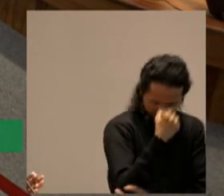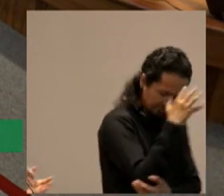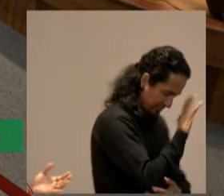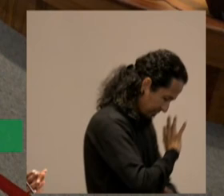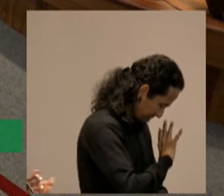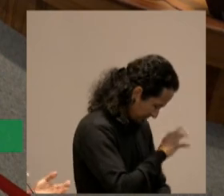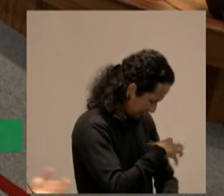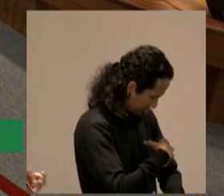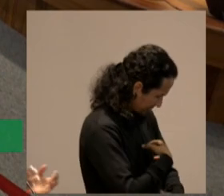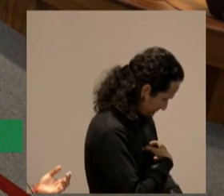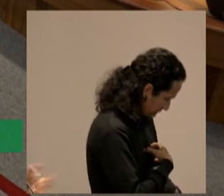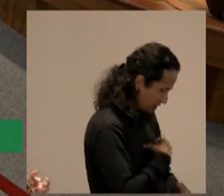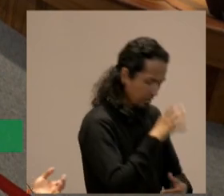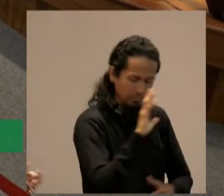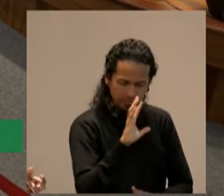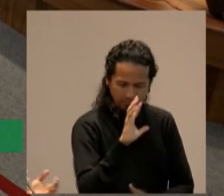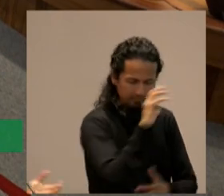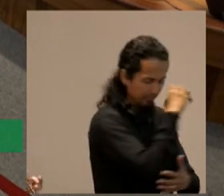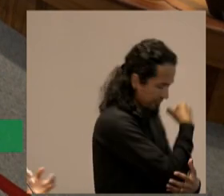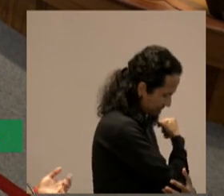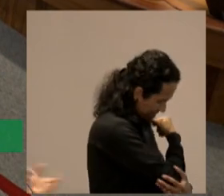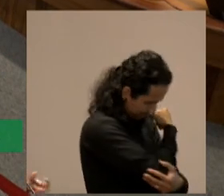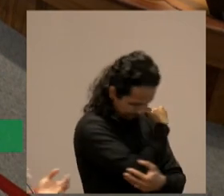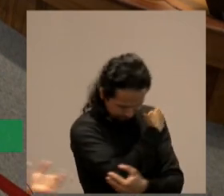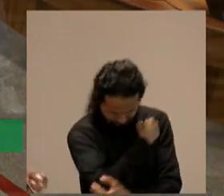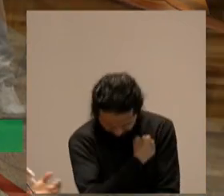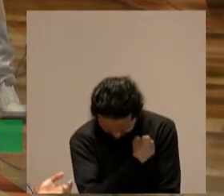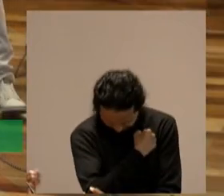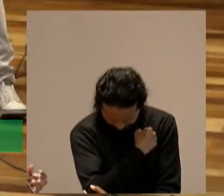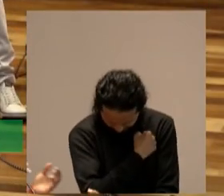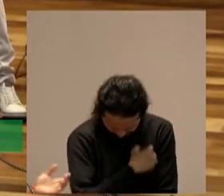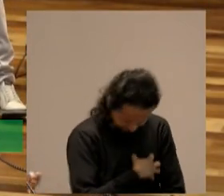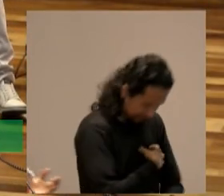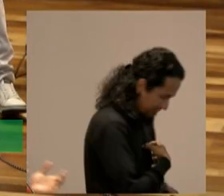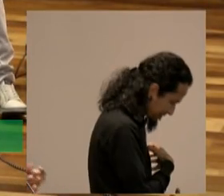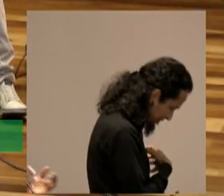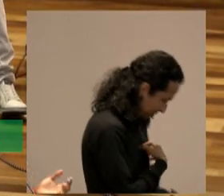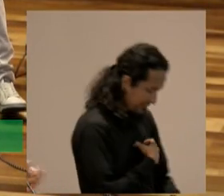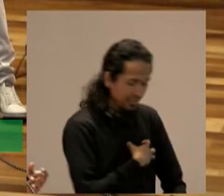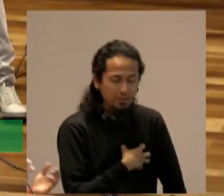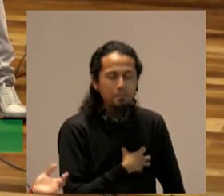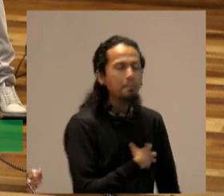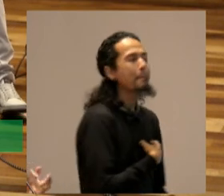Ivia, Ozu, Oba, Ia,